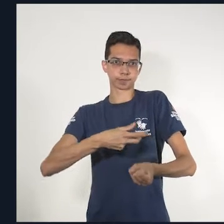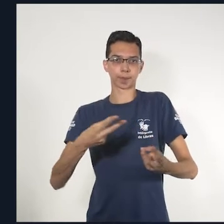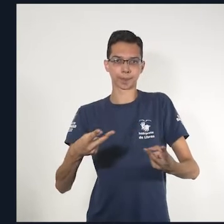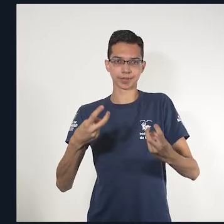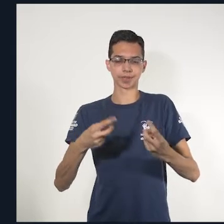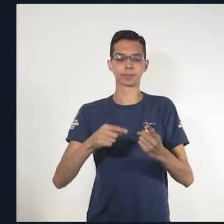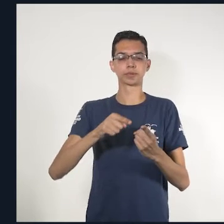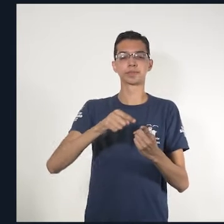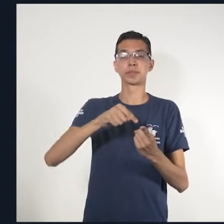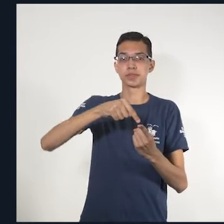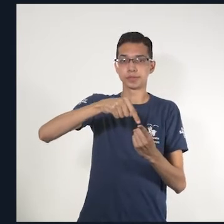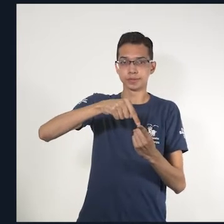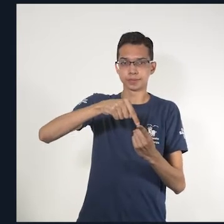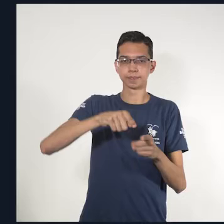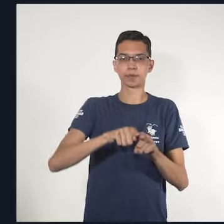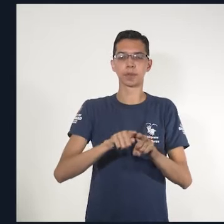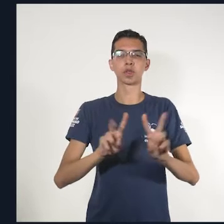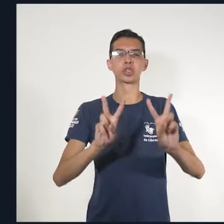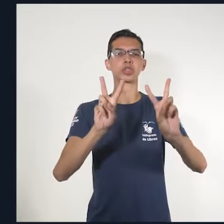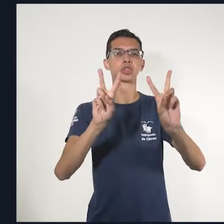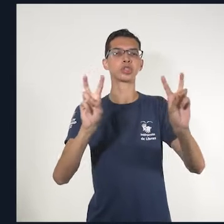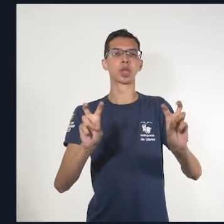positivas no teste de